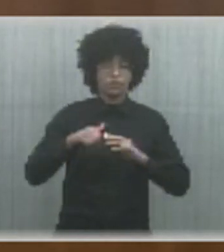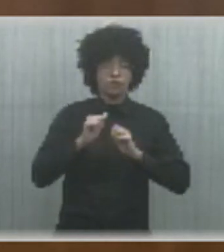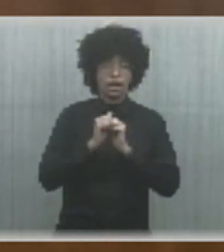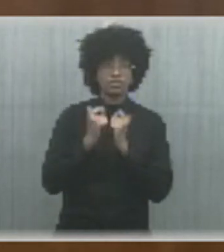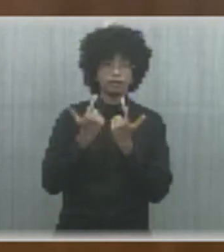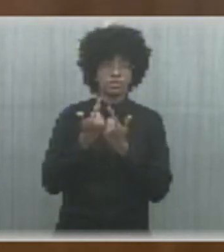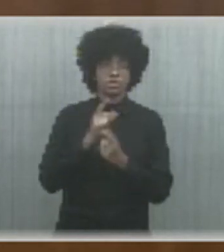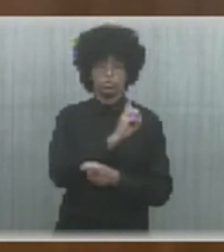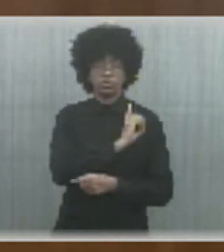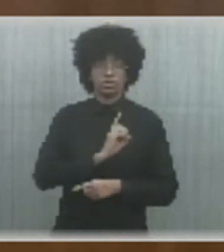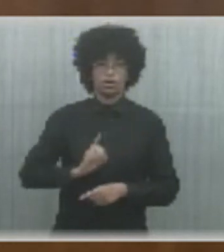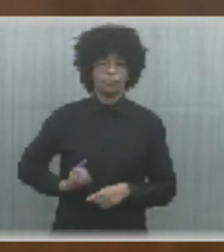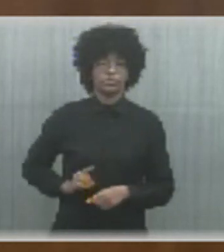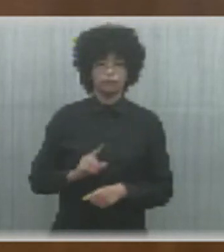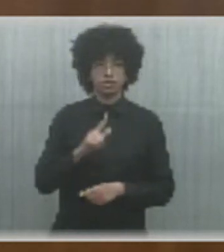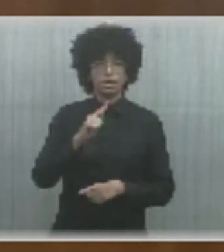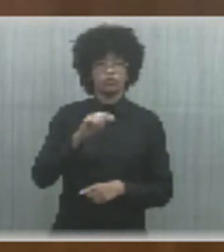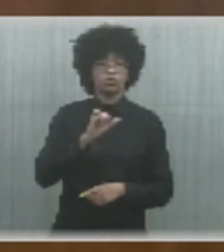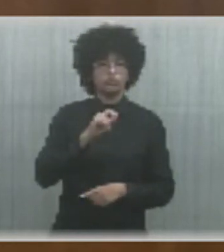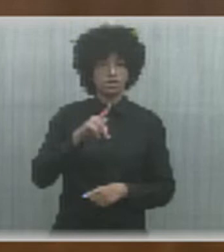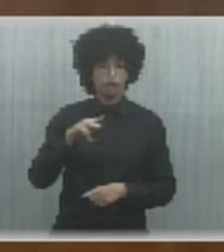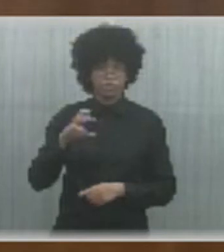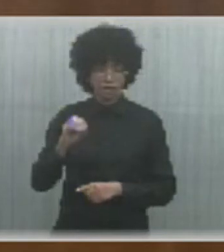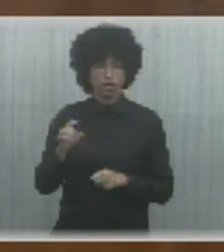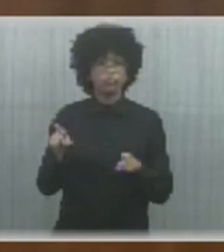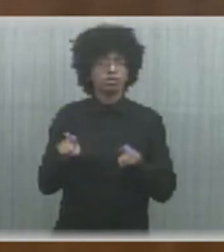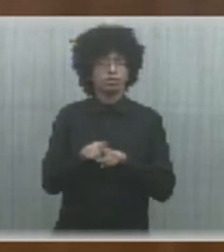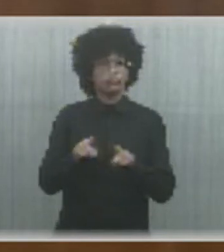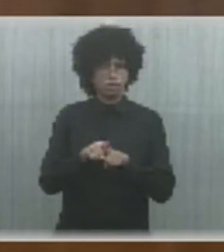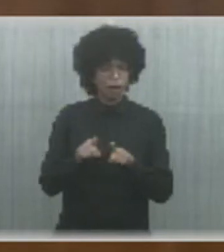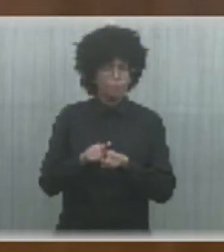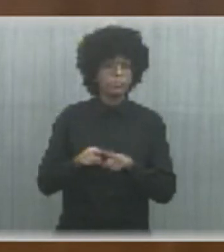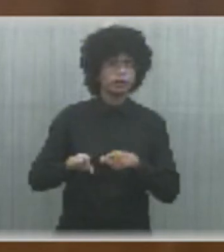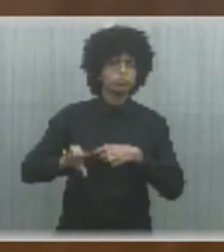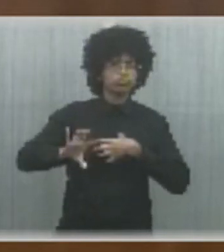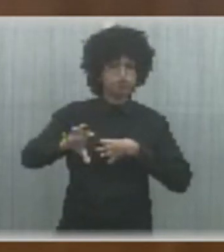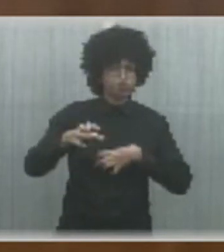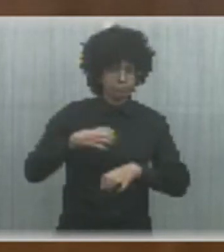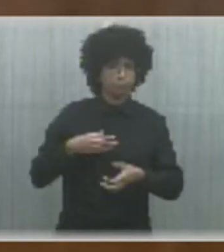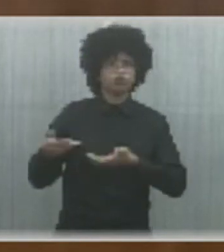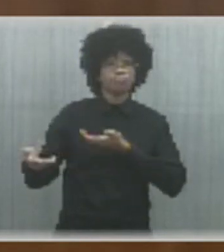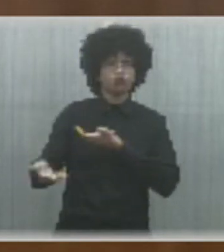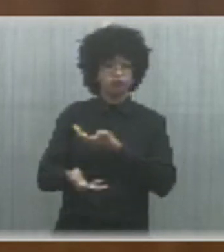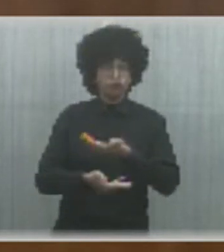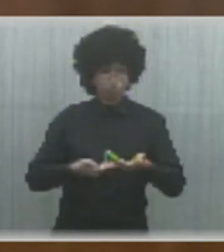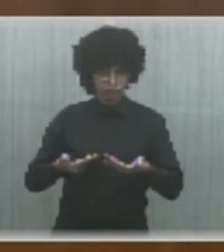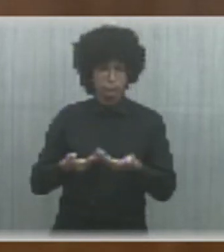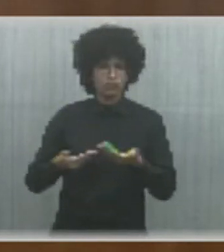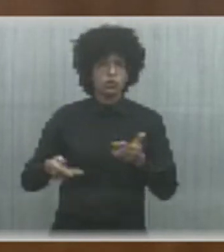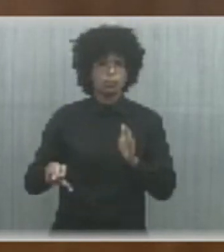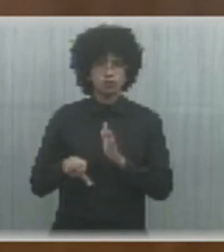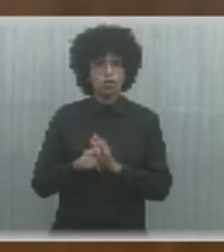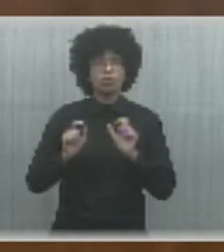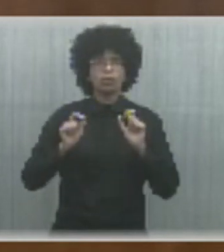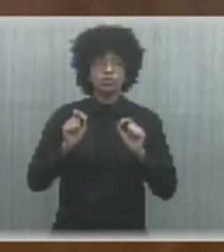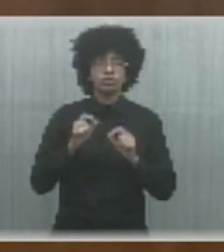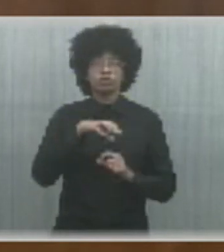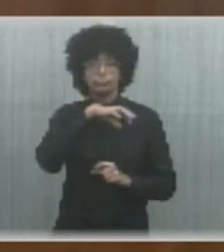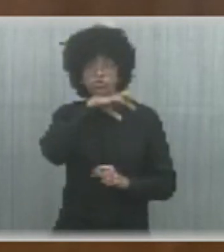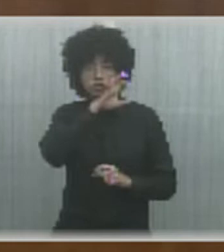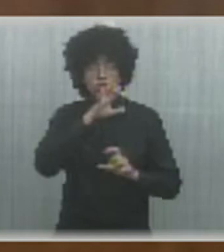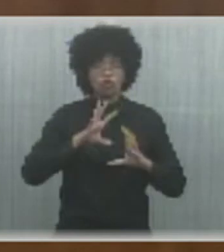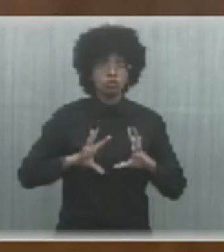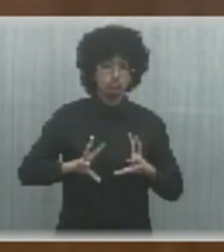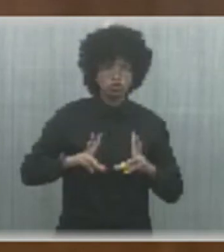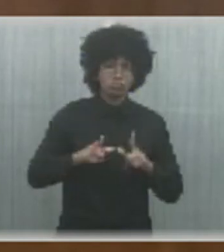deputado Gessivaldo abraça também a causa dos animais, como, logicamente, a todas as causas